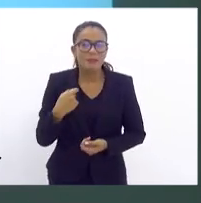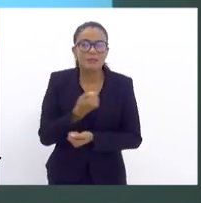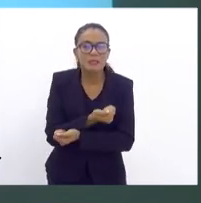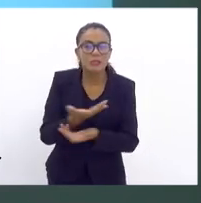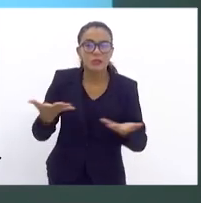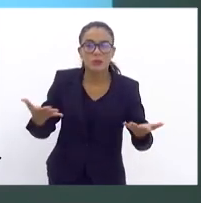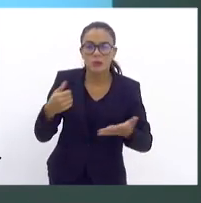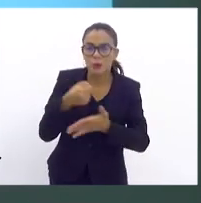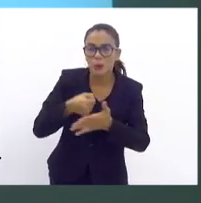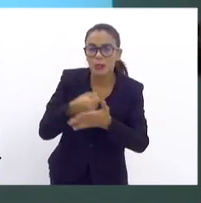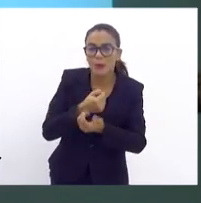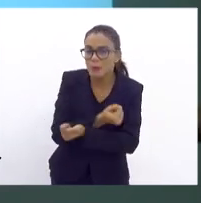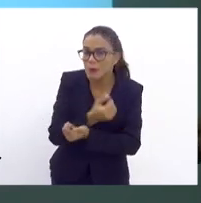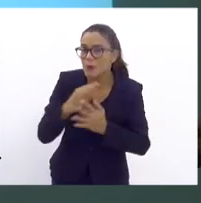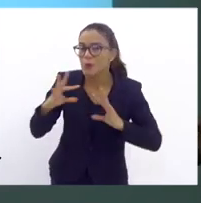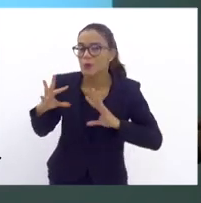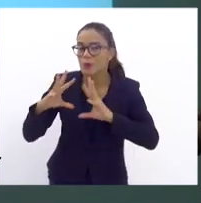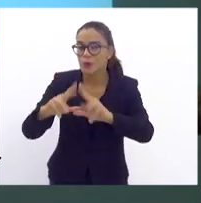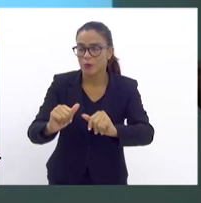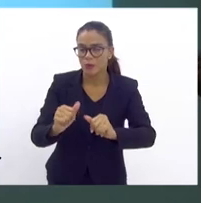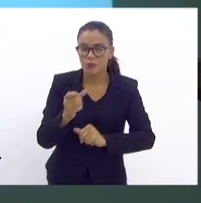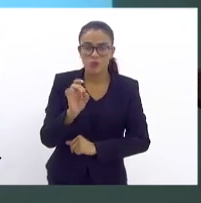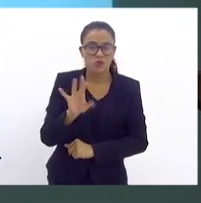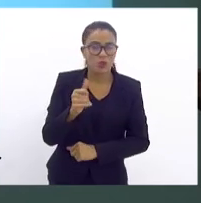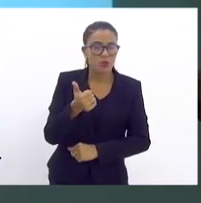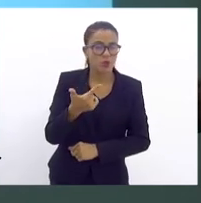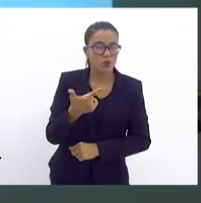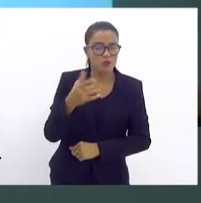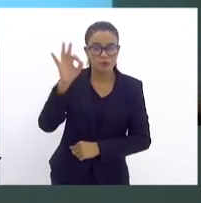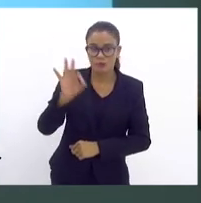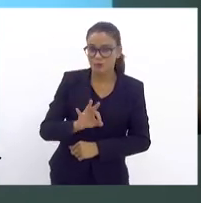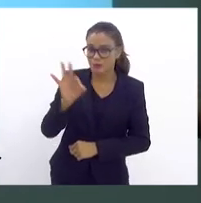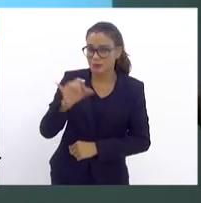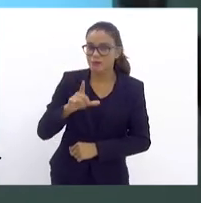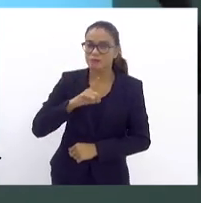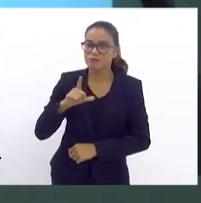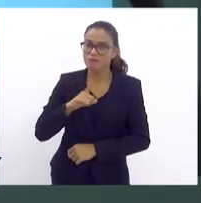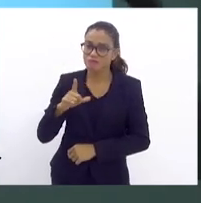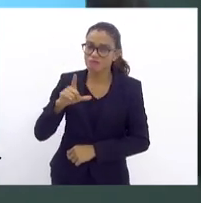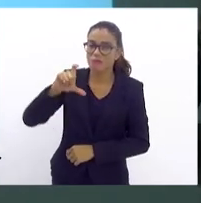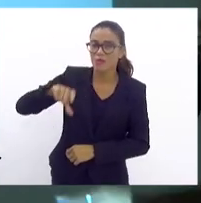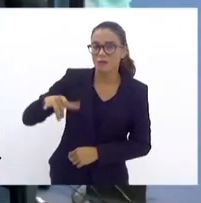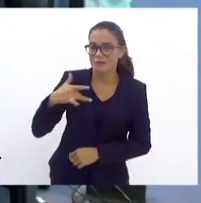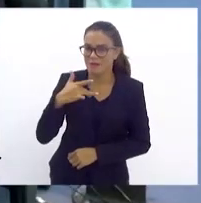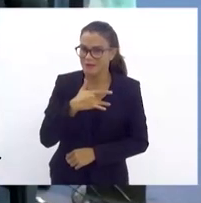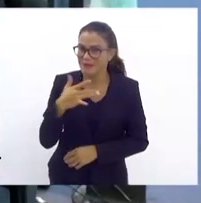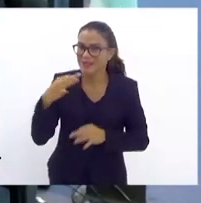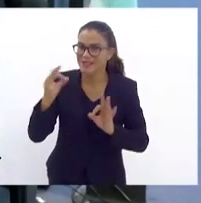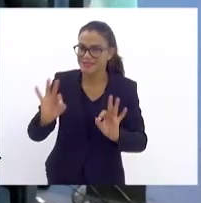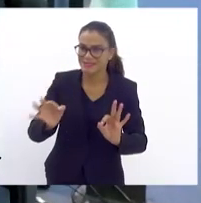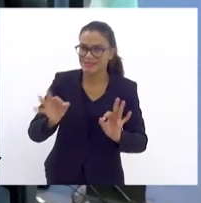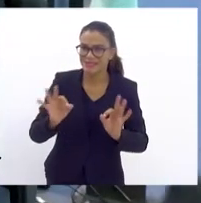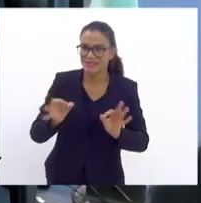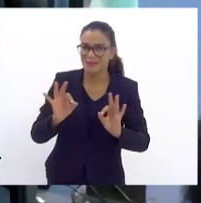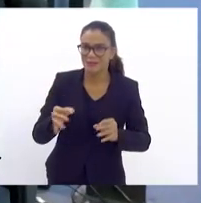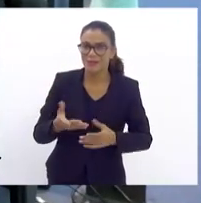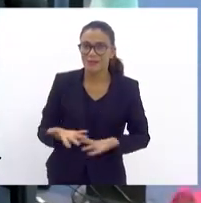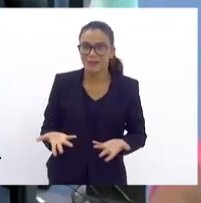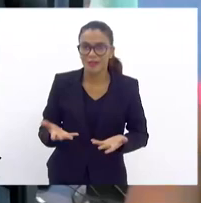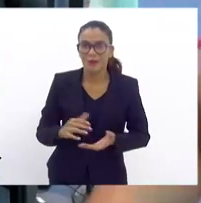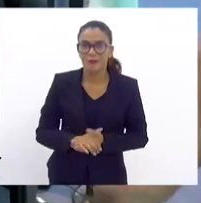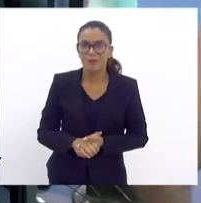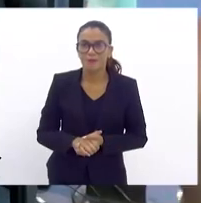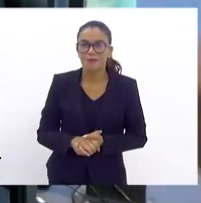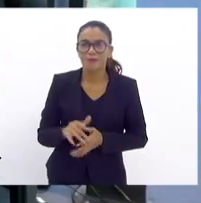lutar por todos só 12% das pessoas têm acesso ao plano de saúde exatamente E aí ó